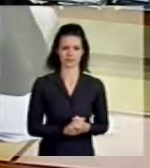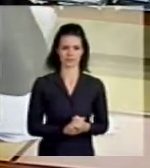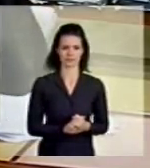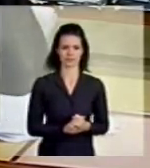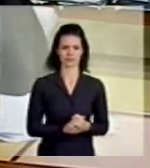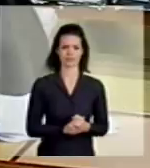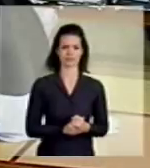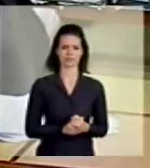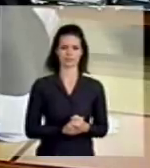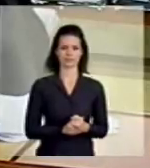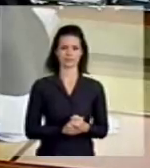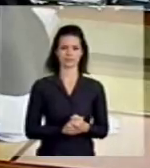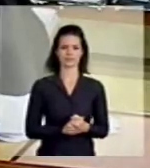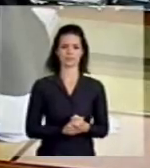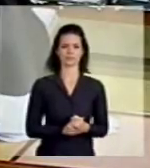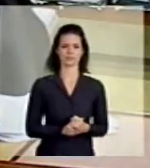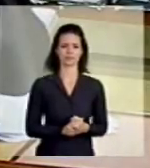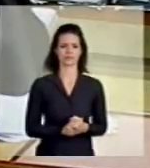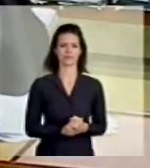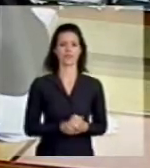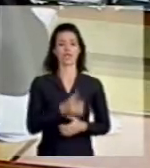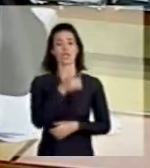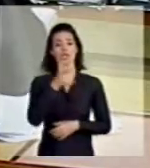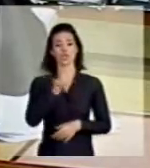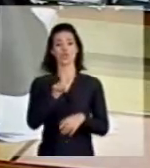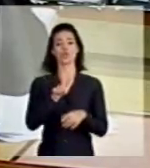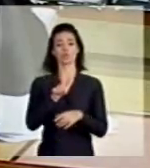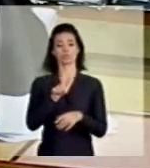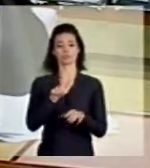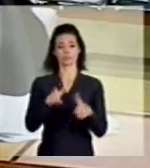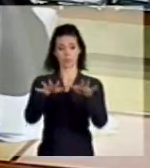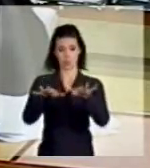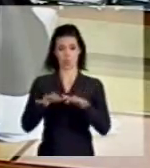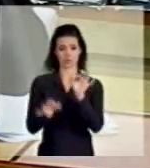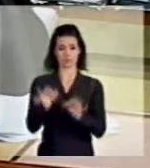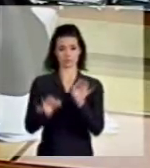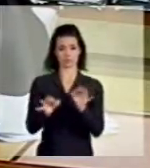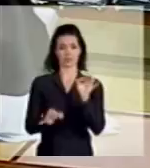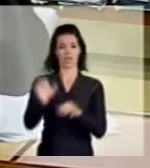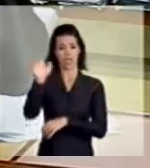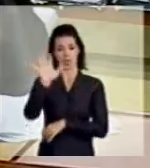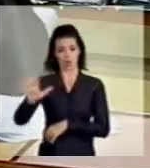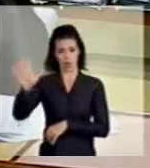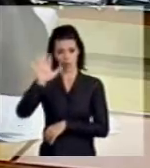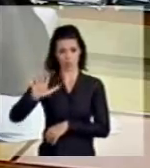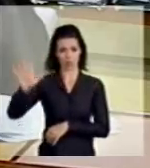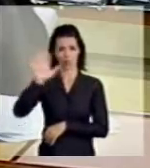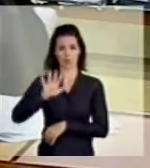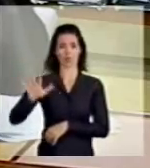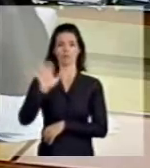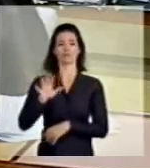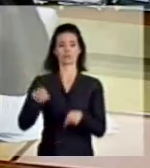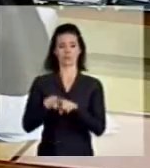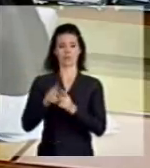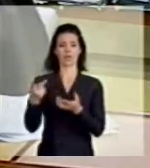desta decisão. Em sentido semelhante, o Tribunal Europeu de Direitos Humanos, ao examinar o caso YY versus